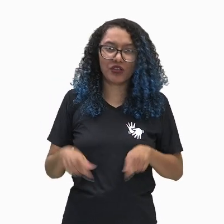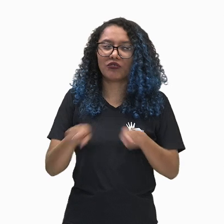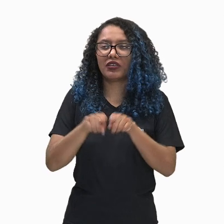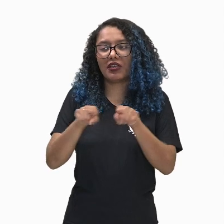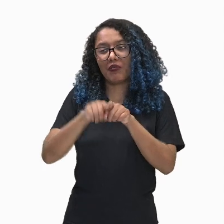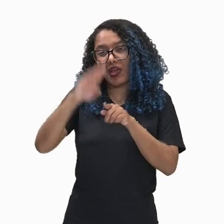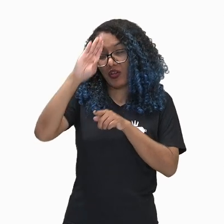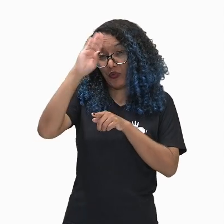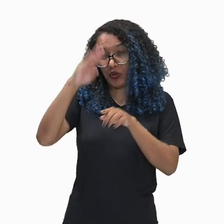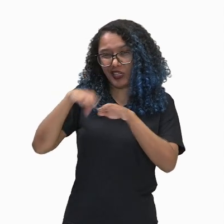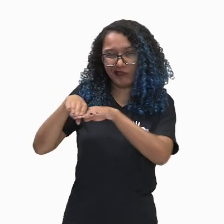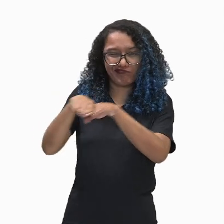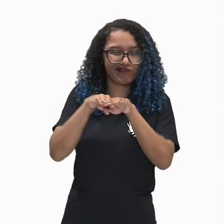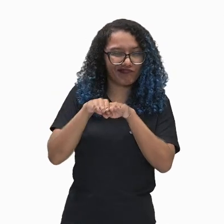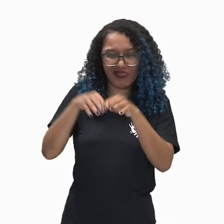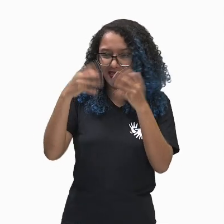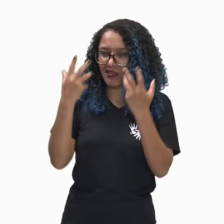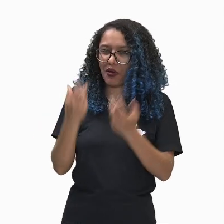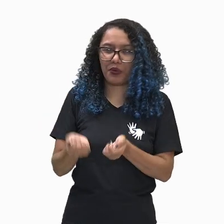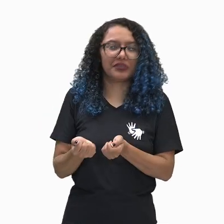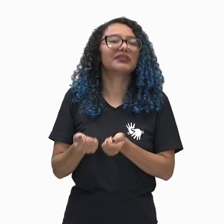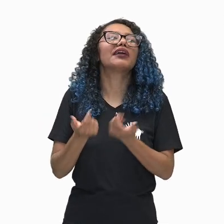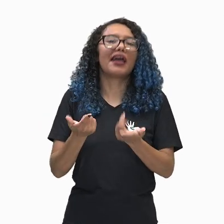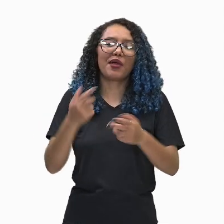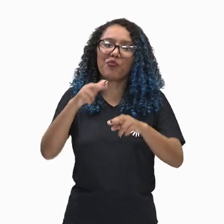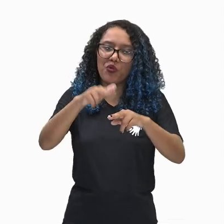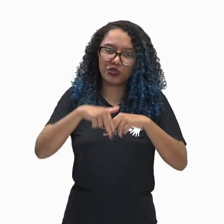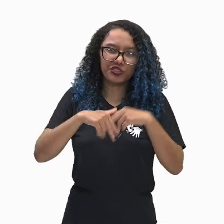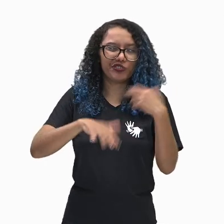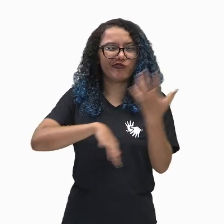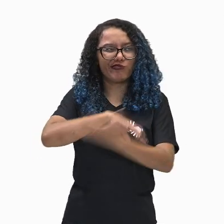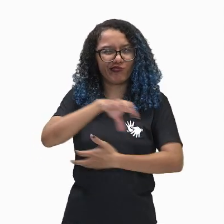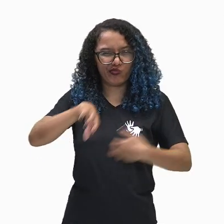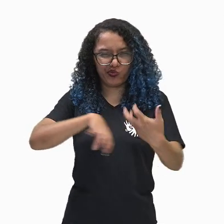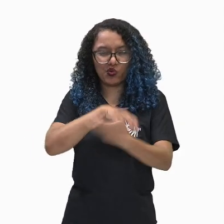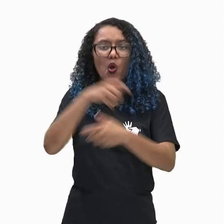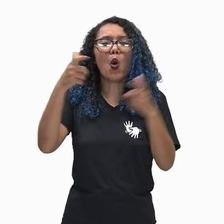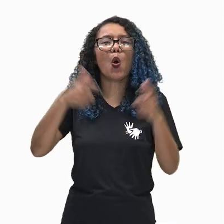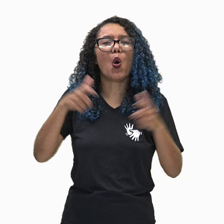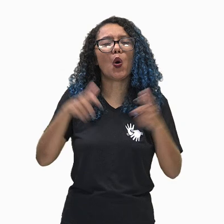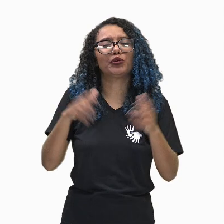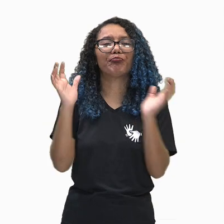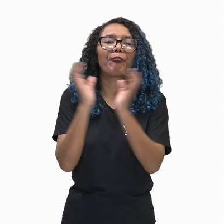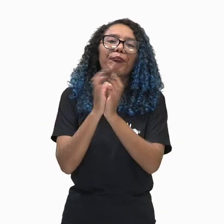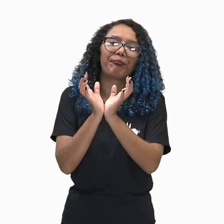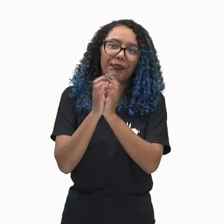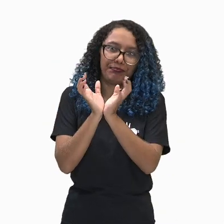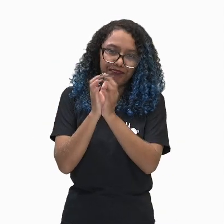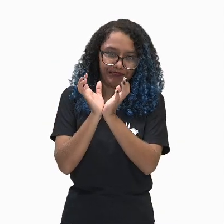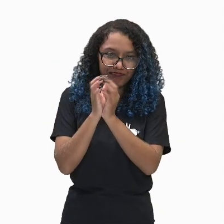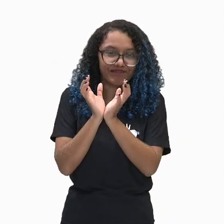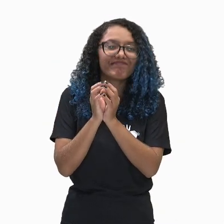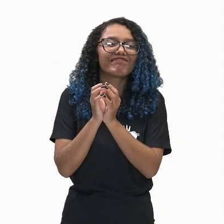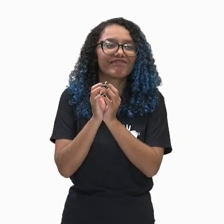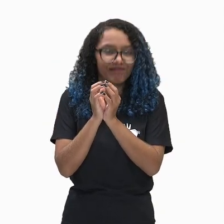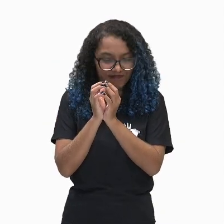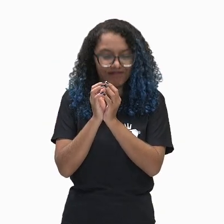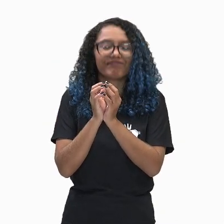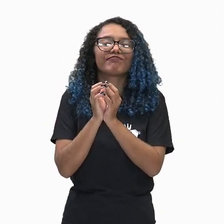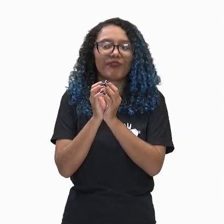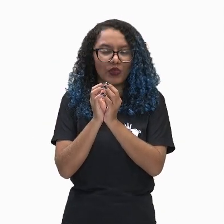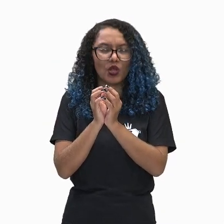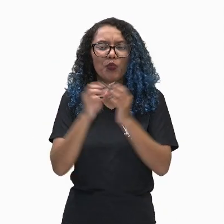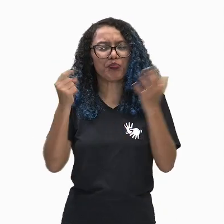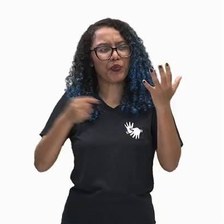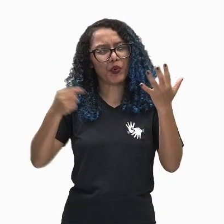Foram motivos, então, né, de revolta em Pernambuco, tá? Todos esses fatores,